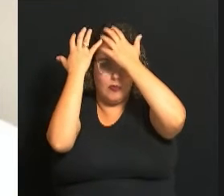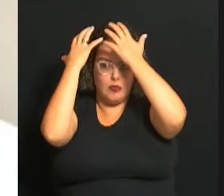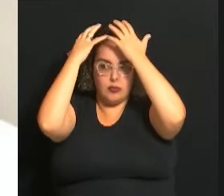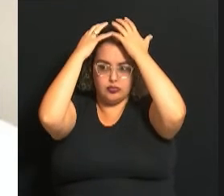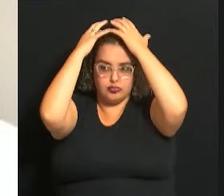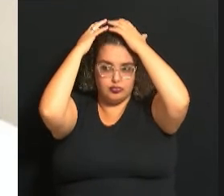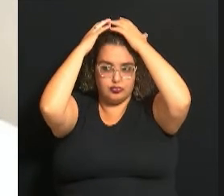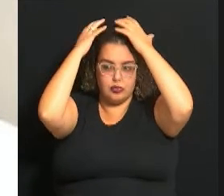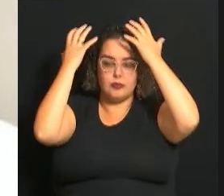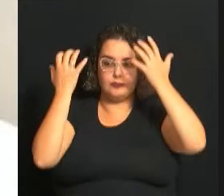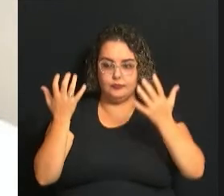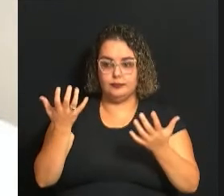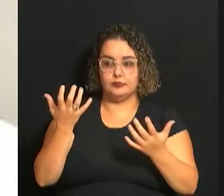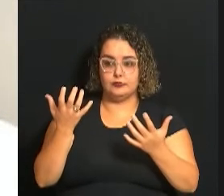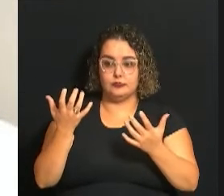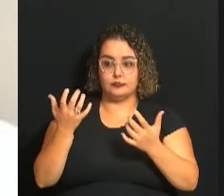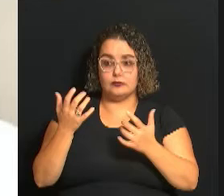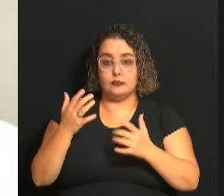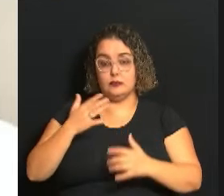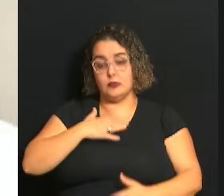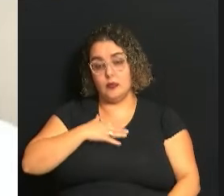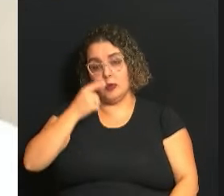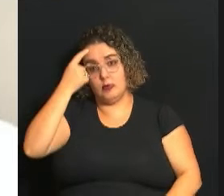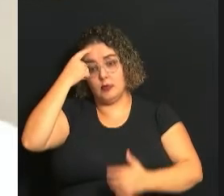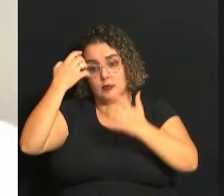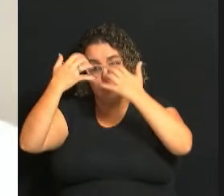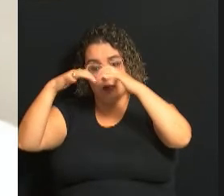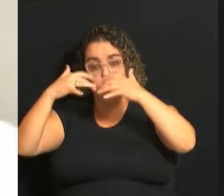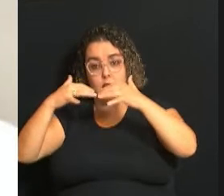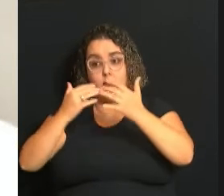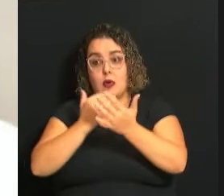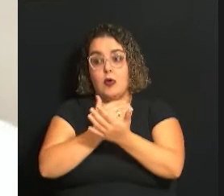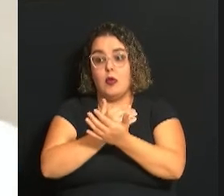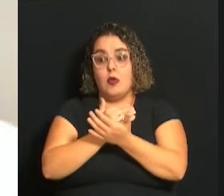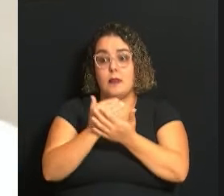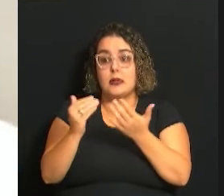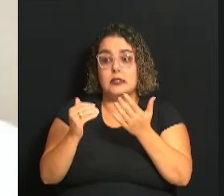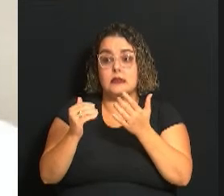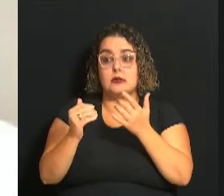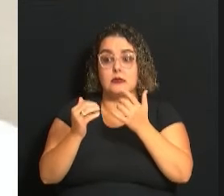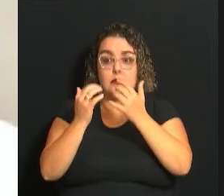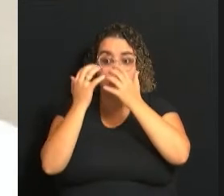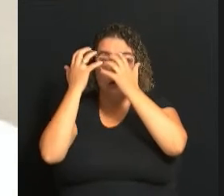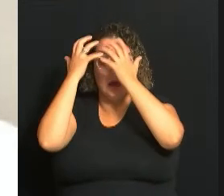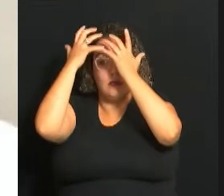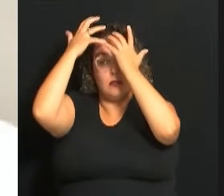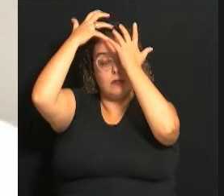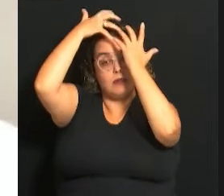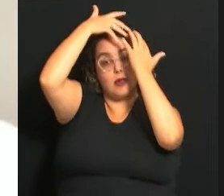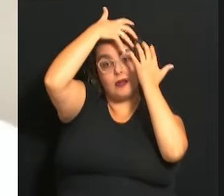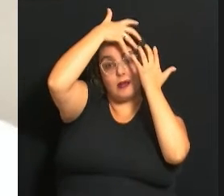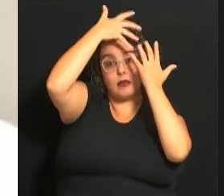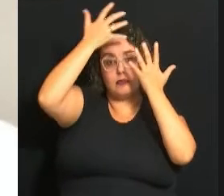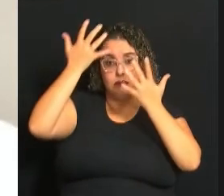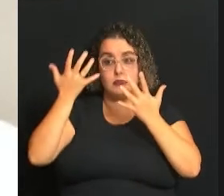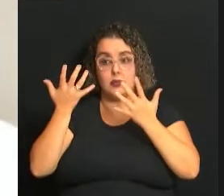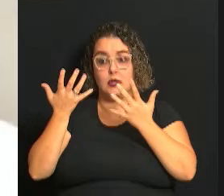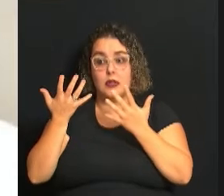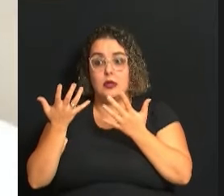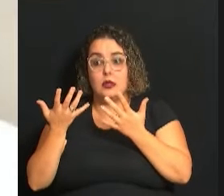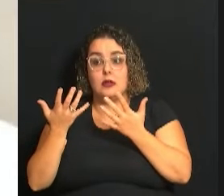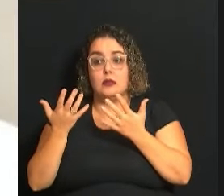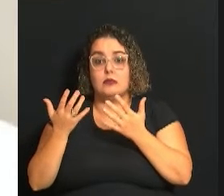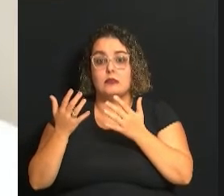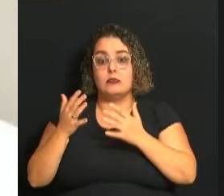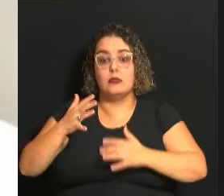um espaço muito grande do meu cérebro, ele já estava começando a transpassar para o lado esquerdo do meu cérebro. Então, ele estava